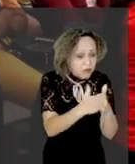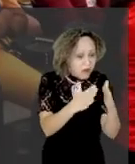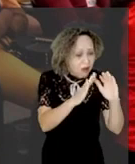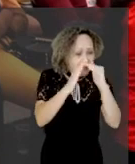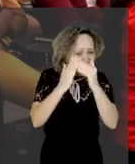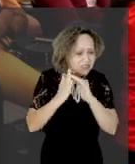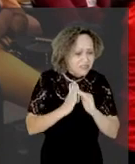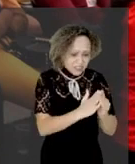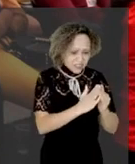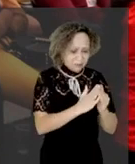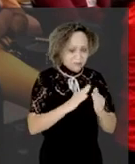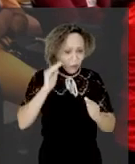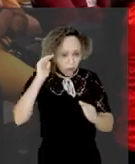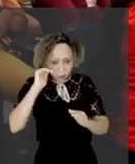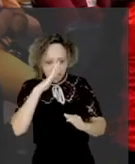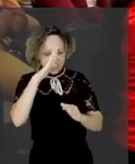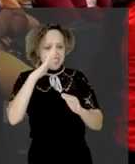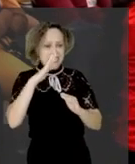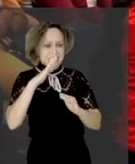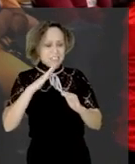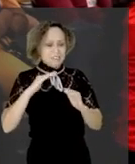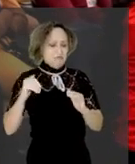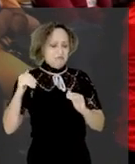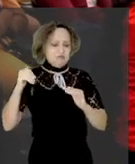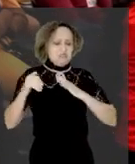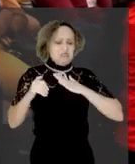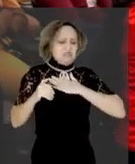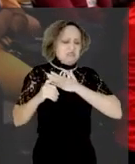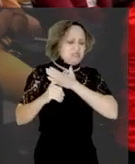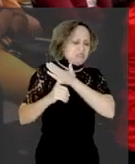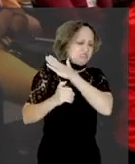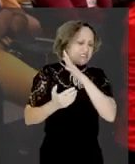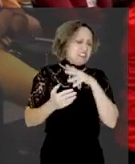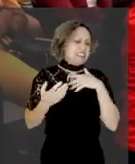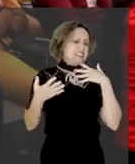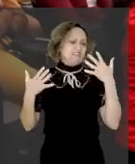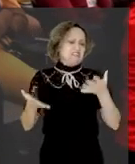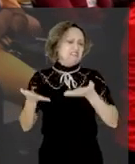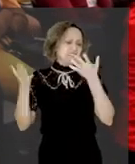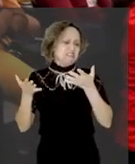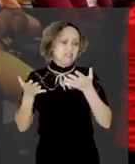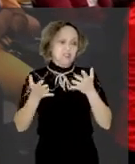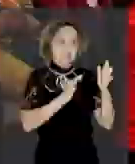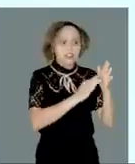dos trabalhadores e que o bolsonarismo não tem nada a ver com o Evangelho de Jesus.